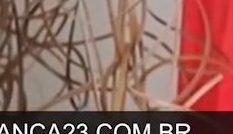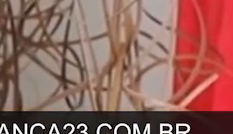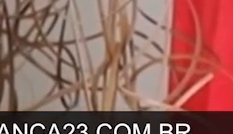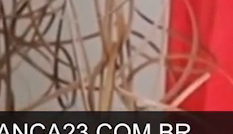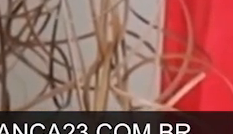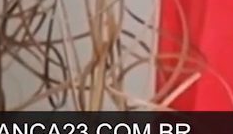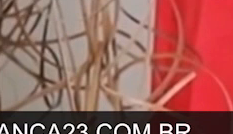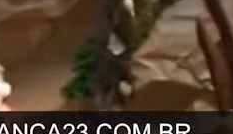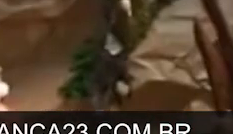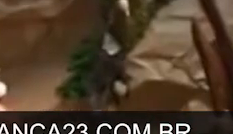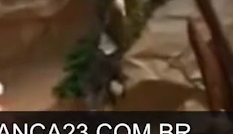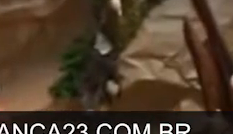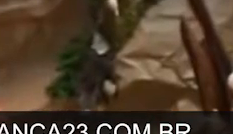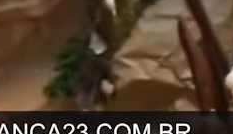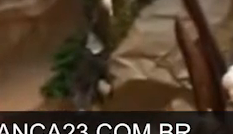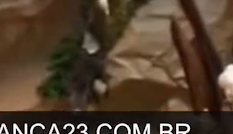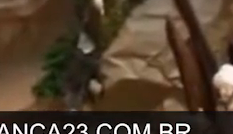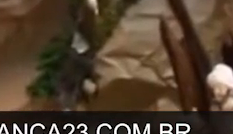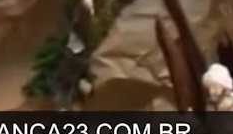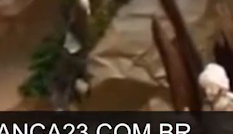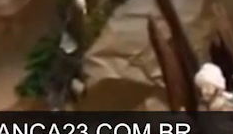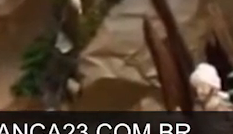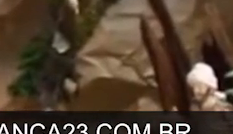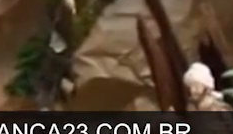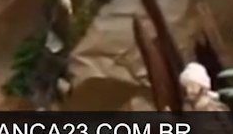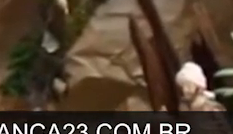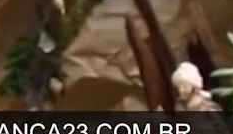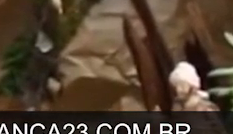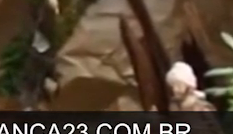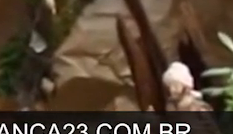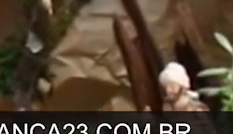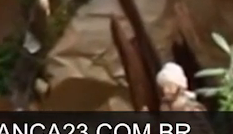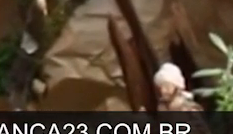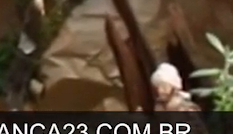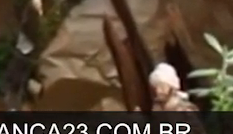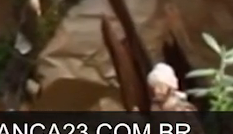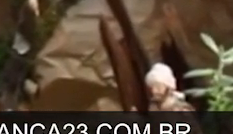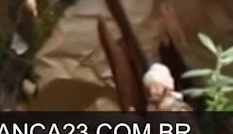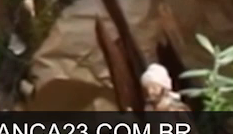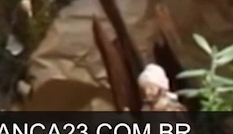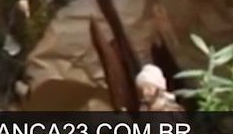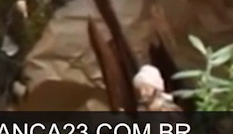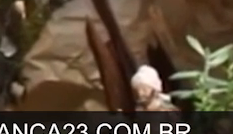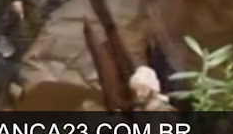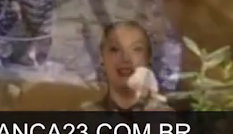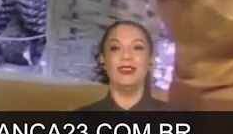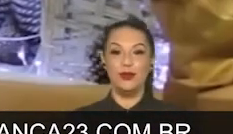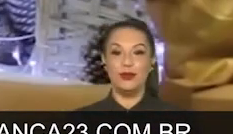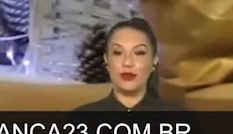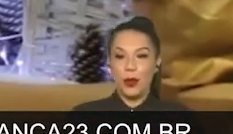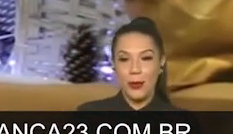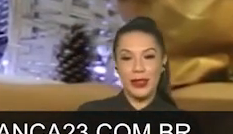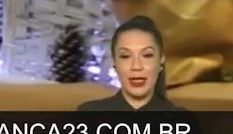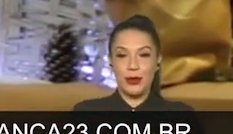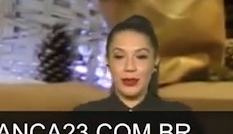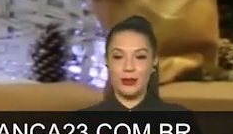cidade tem atraído inúmeros visitantes. Muitas pessoas gostam muito disso. E tem a reportagem? Então vamos ver. Dépio se